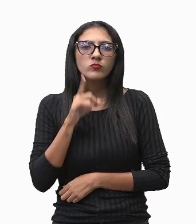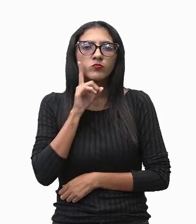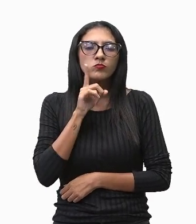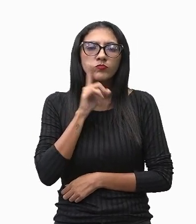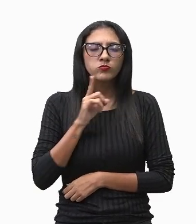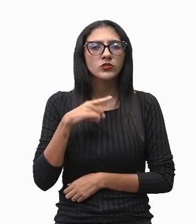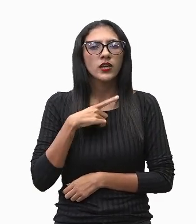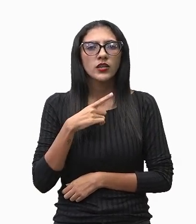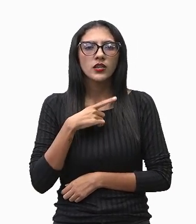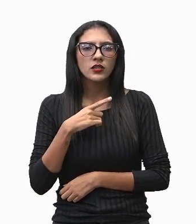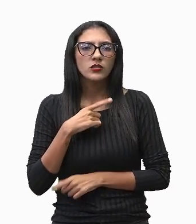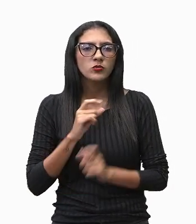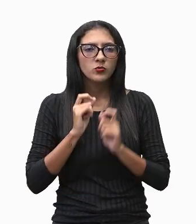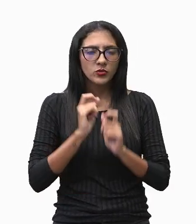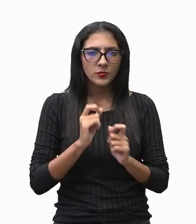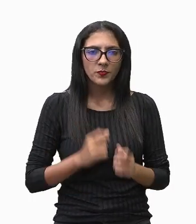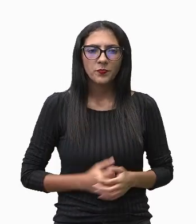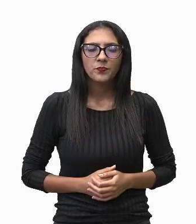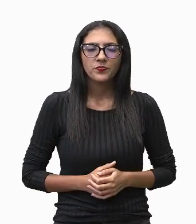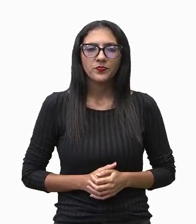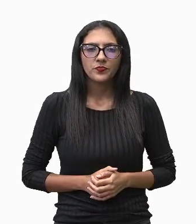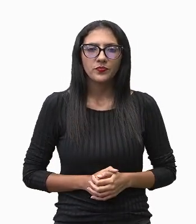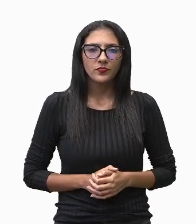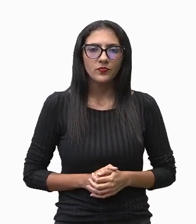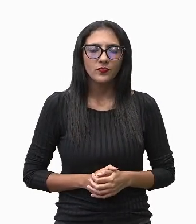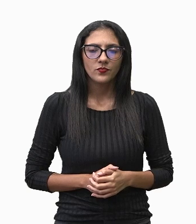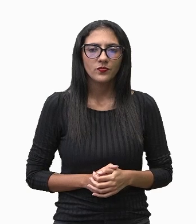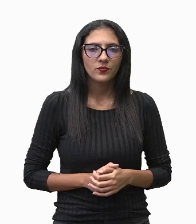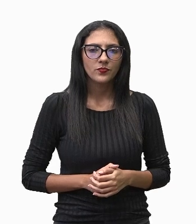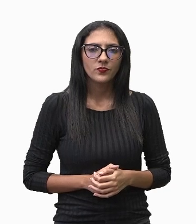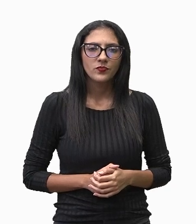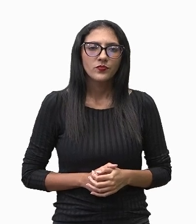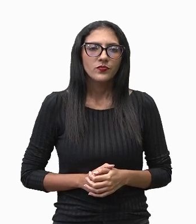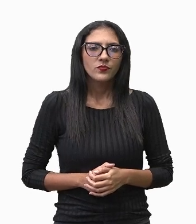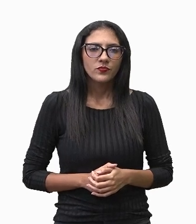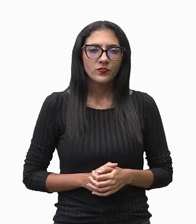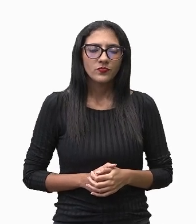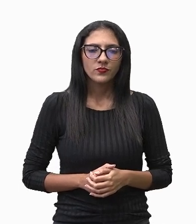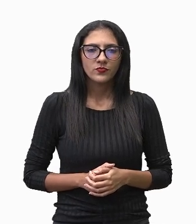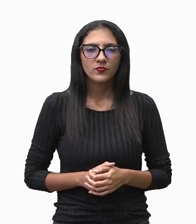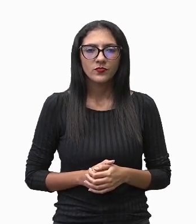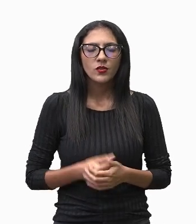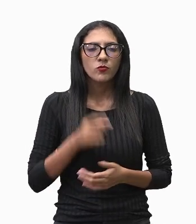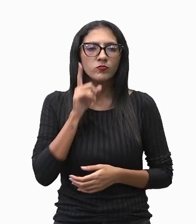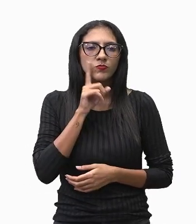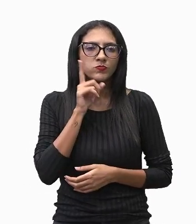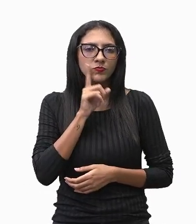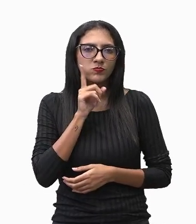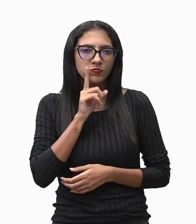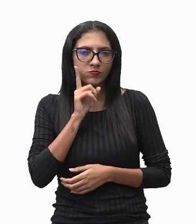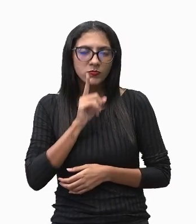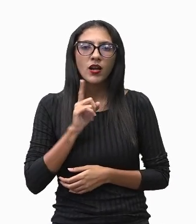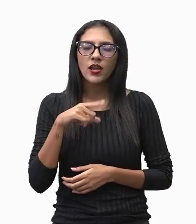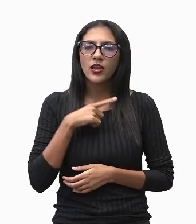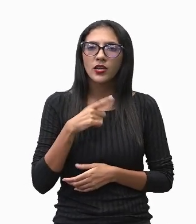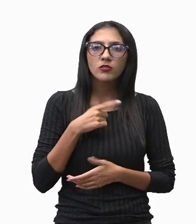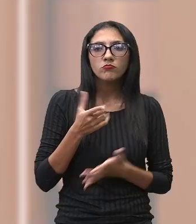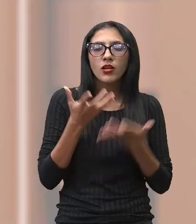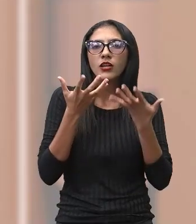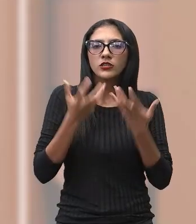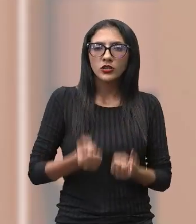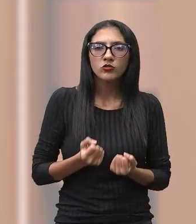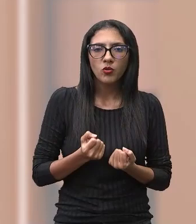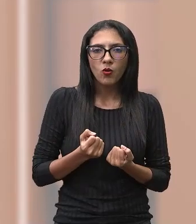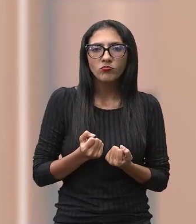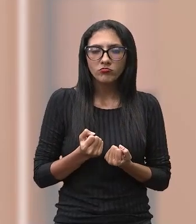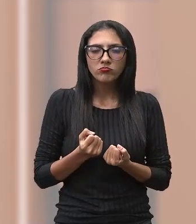assumiu, né? Desculpa, perdão, gente. Somente em 2004, os Estados Unidos, o Osama Bin Laden,